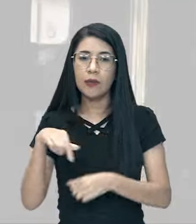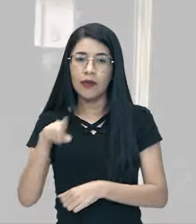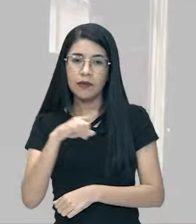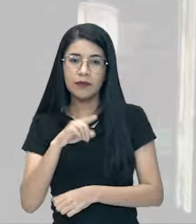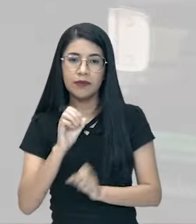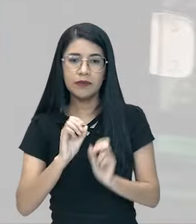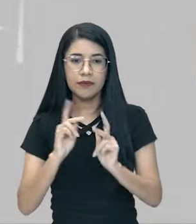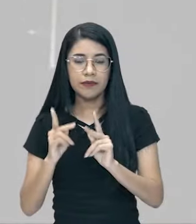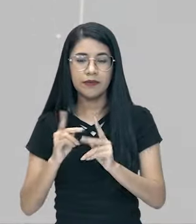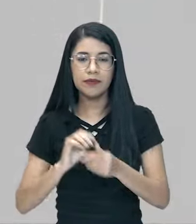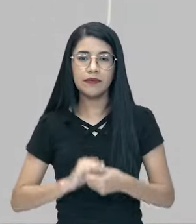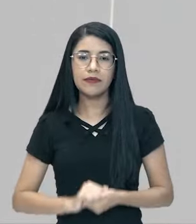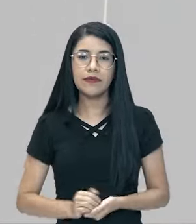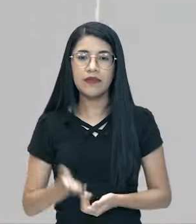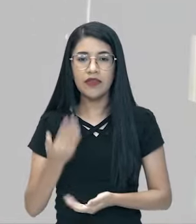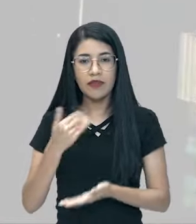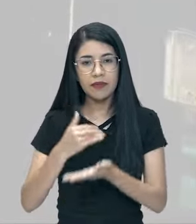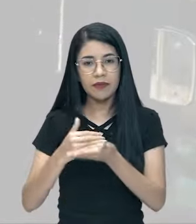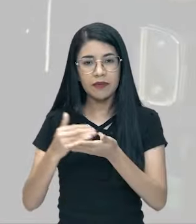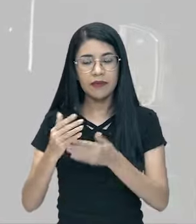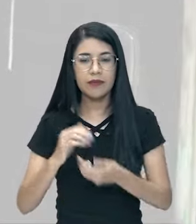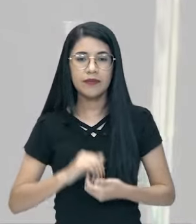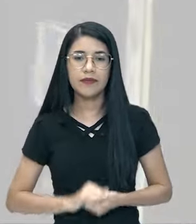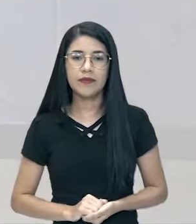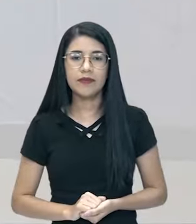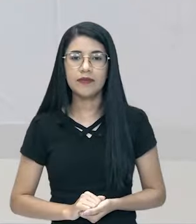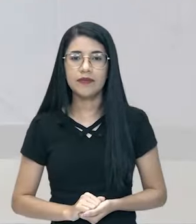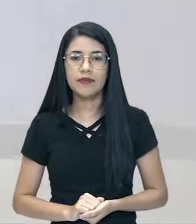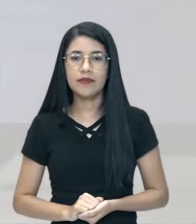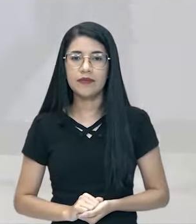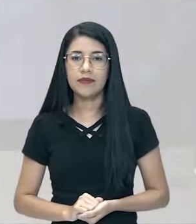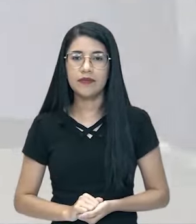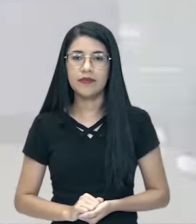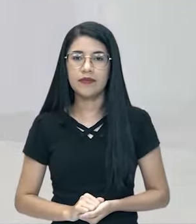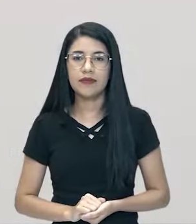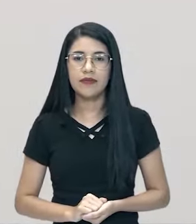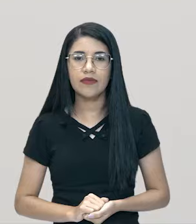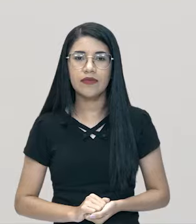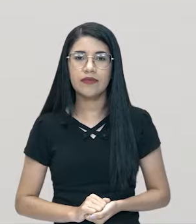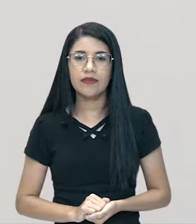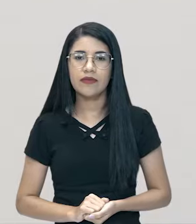vocês. Vamos lá descobrir? Venham!